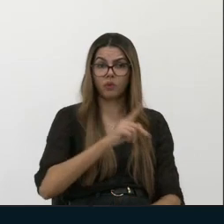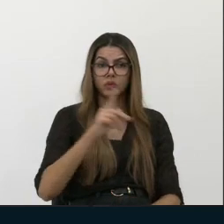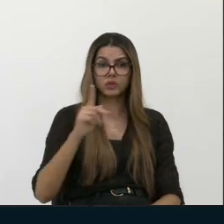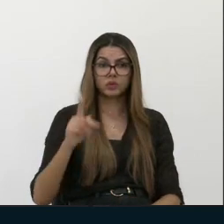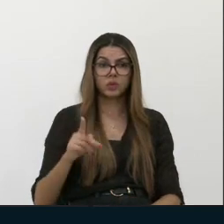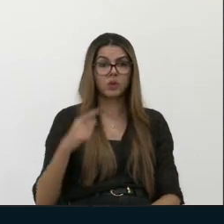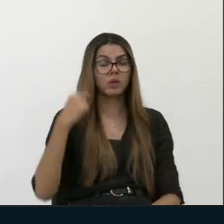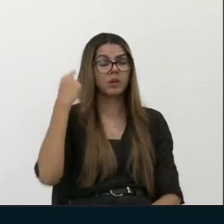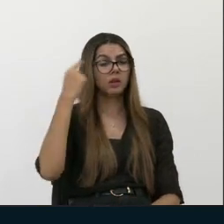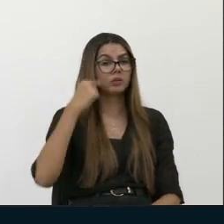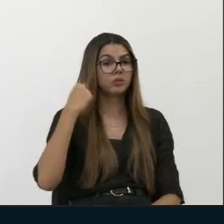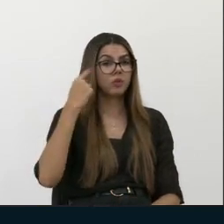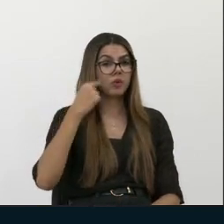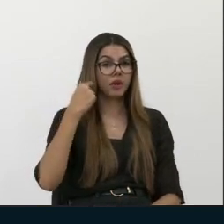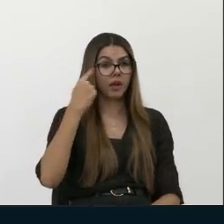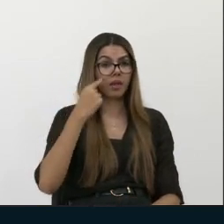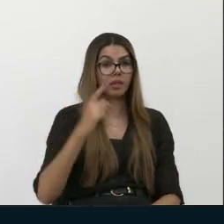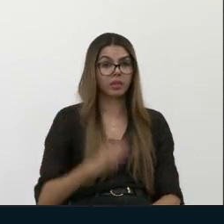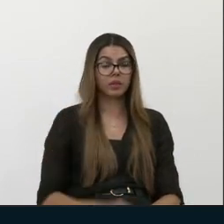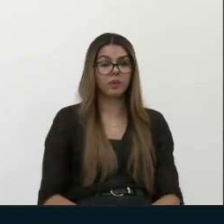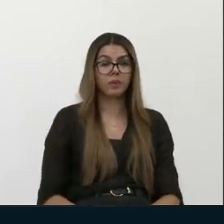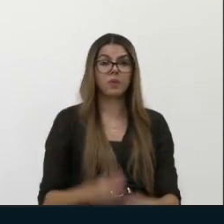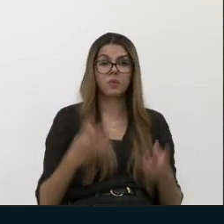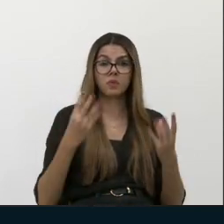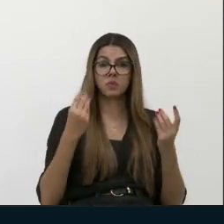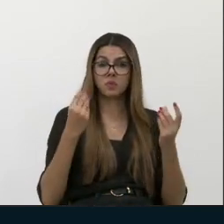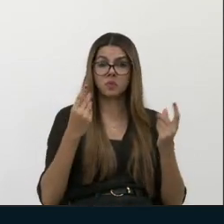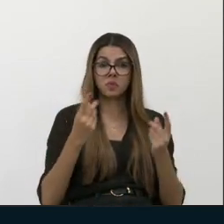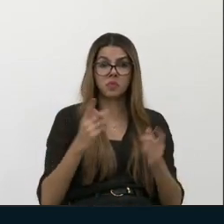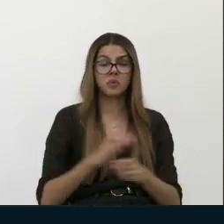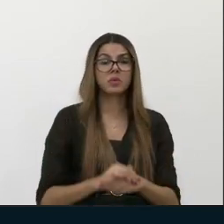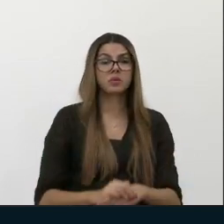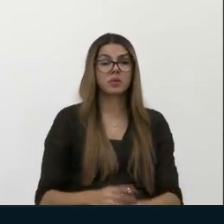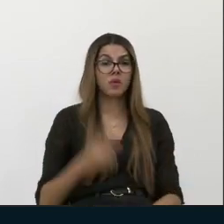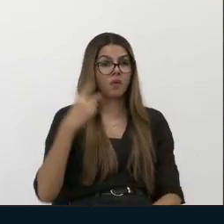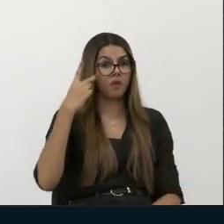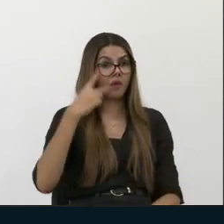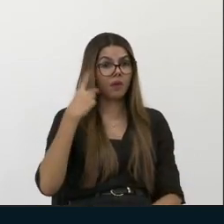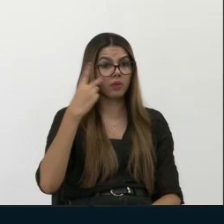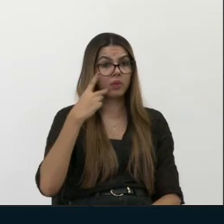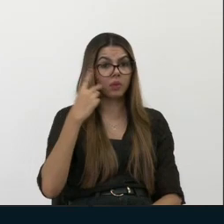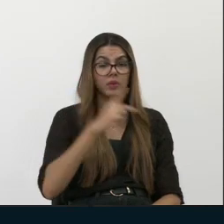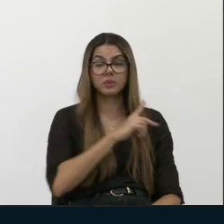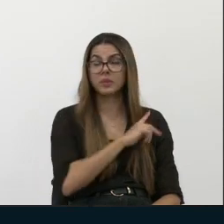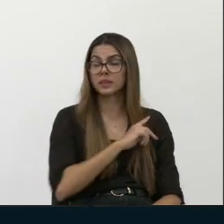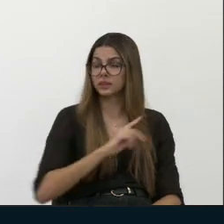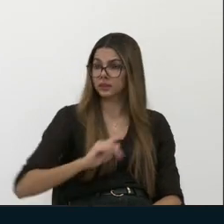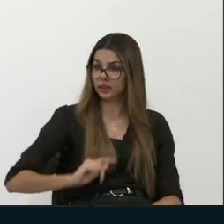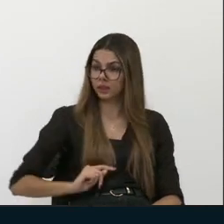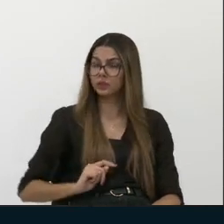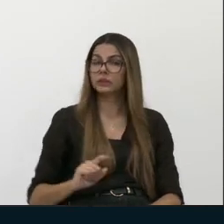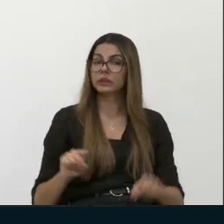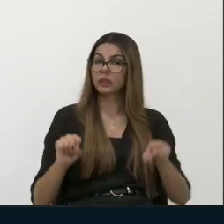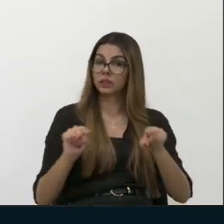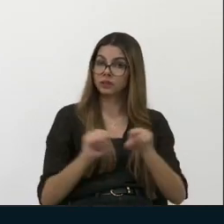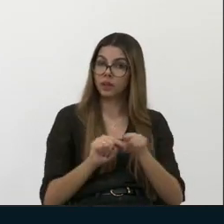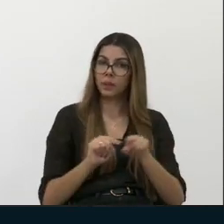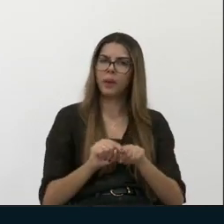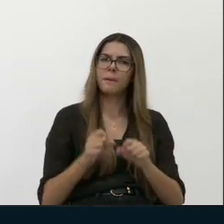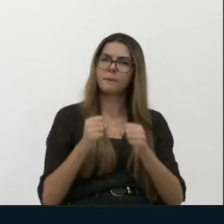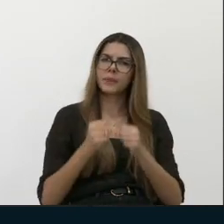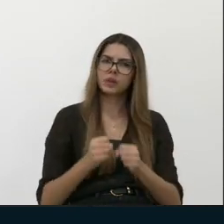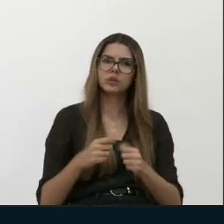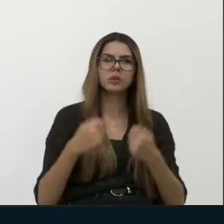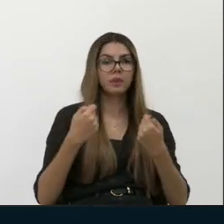inúmeros advogados, inúmeros vereadores que, possivelmente, presidente, pode também precisar de uma